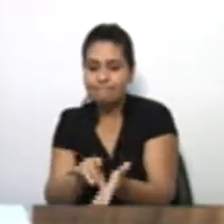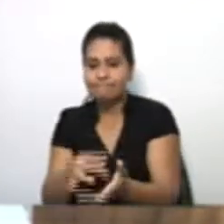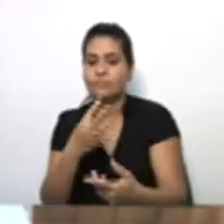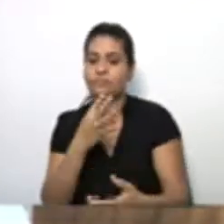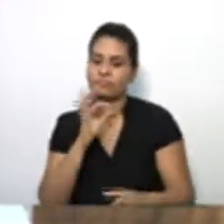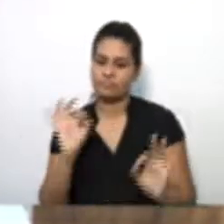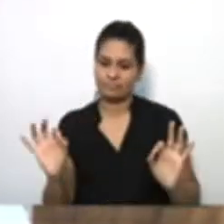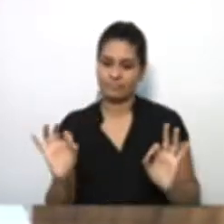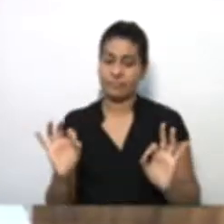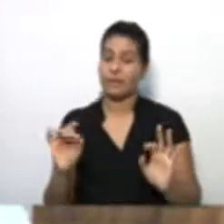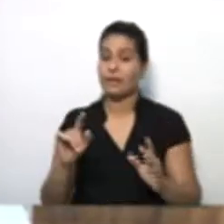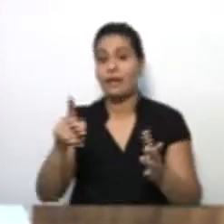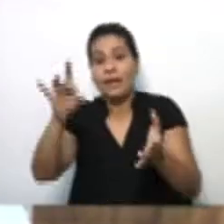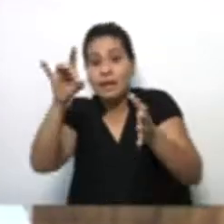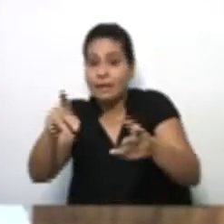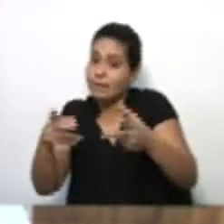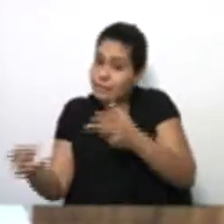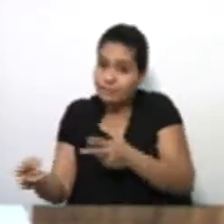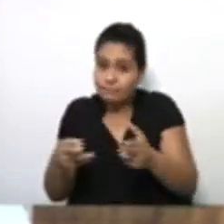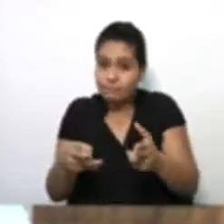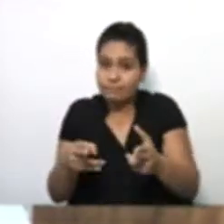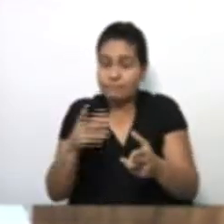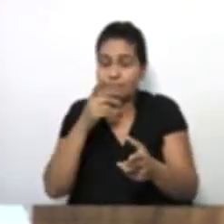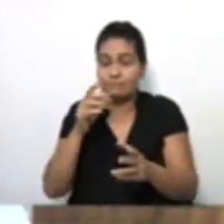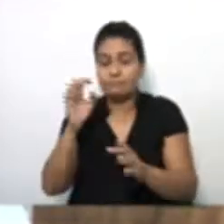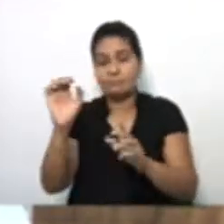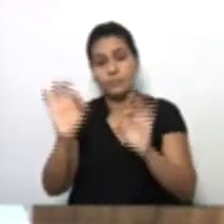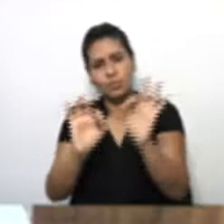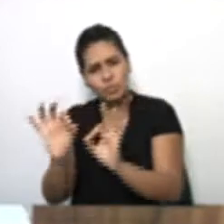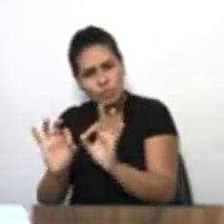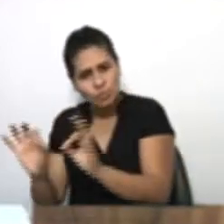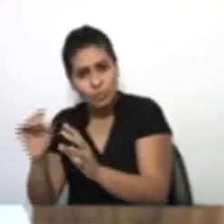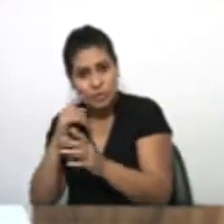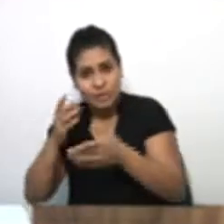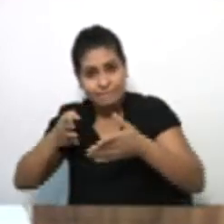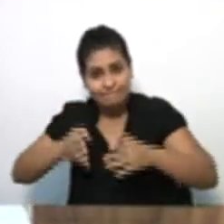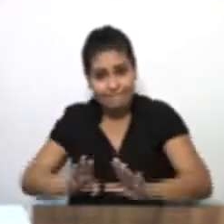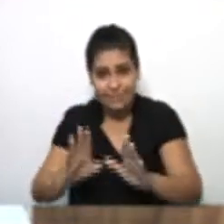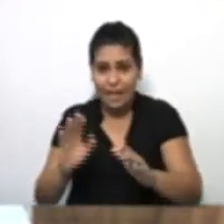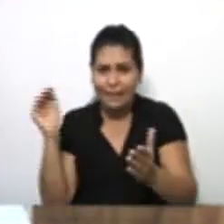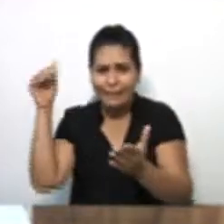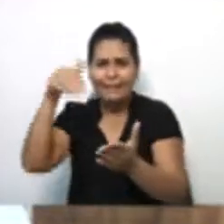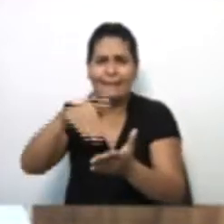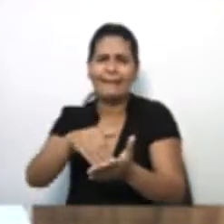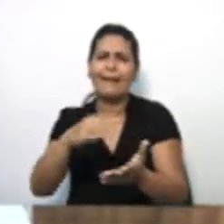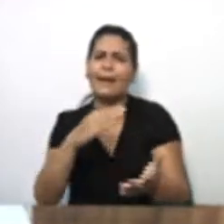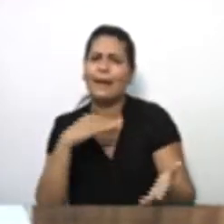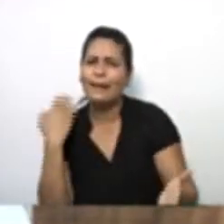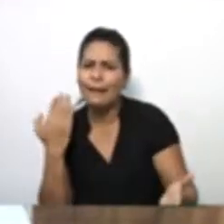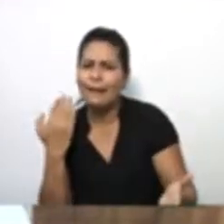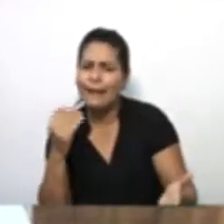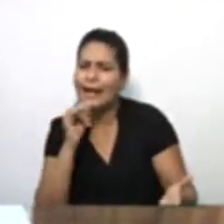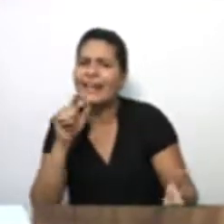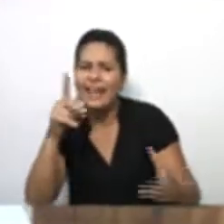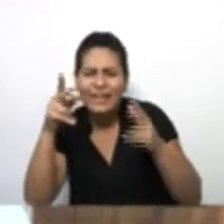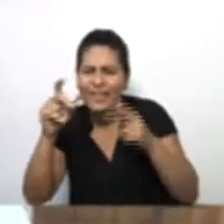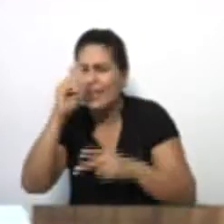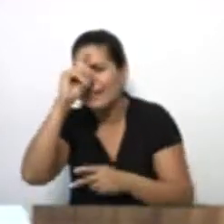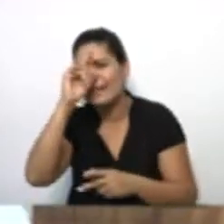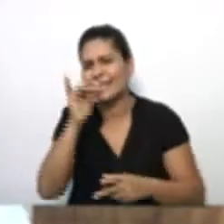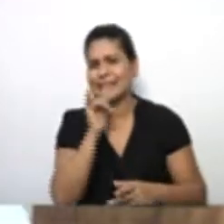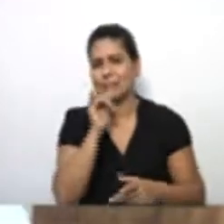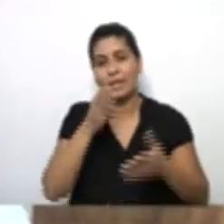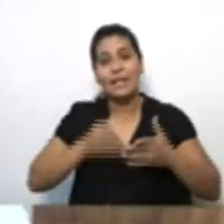legitimidade. Tá? Então, as organizações é nela que nós nascemos e morremos. Vocês vão ver que vocês vão nascer lá num hospital, uma